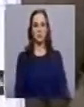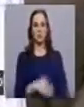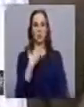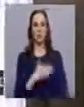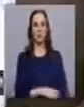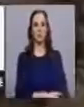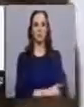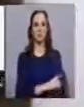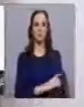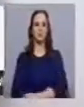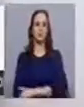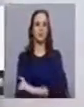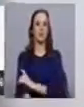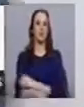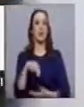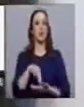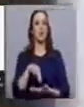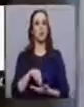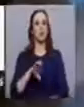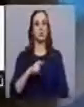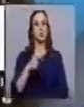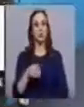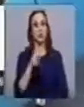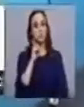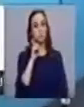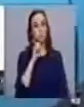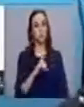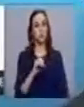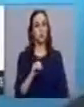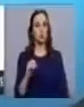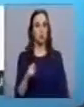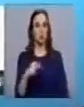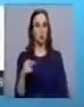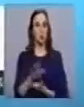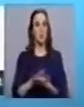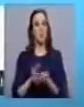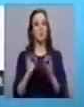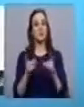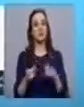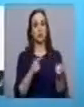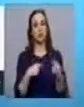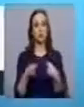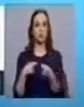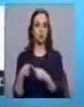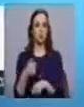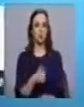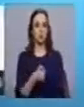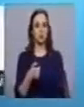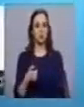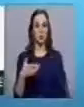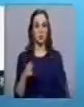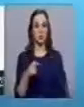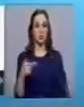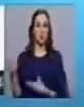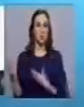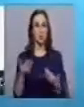então é a posição da CGTP, defende os 600 euros, tendo como base partida de negociação os 557 apresentados pelo